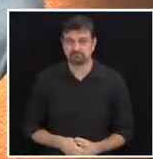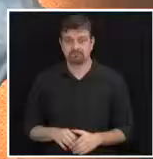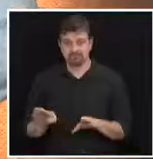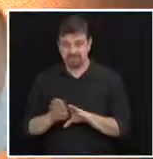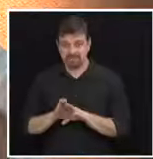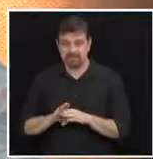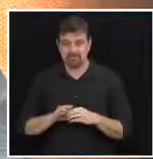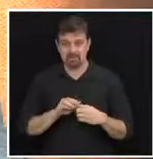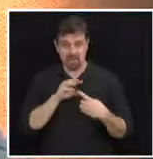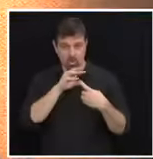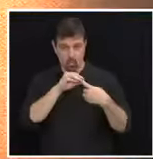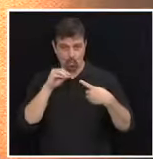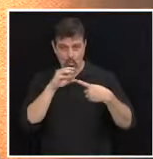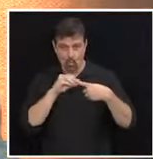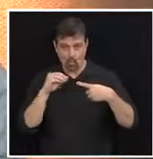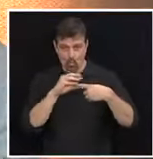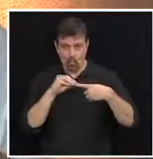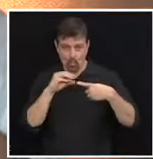prática de sexo oral,